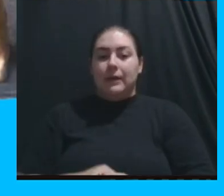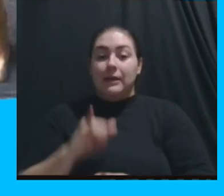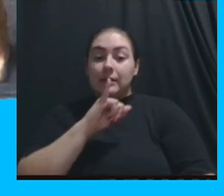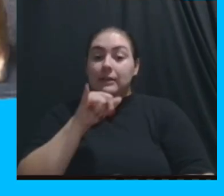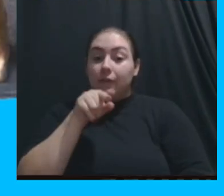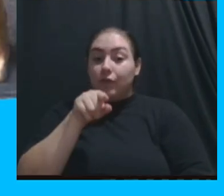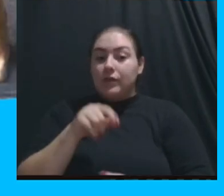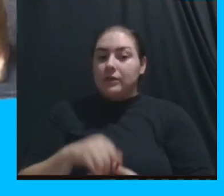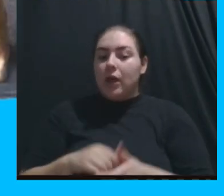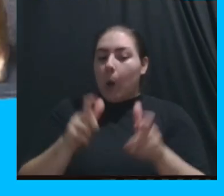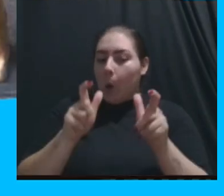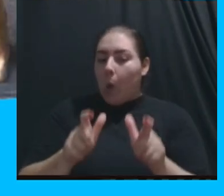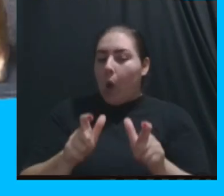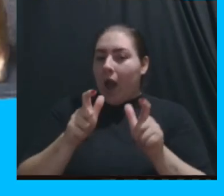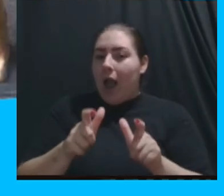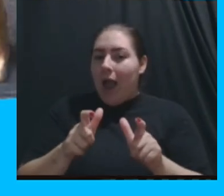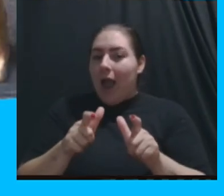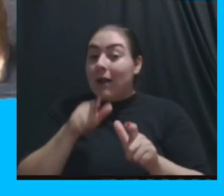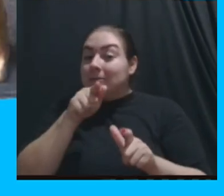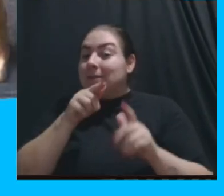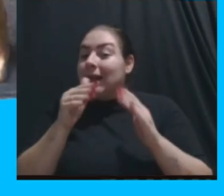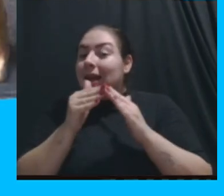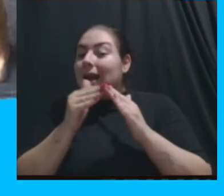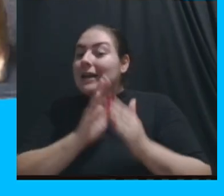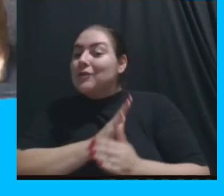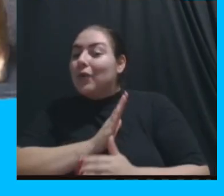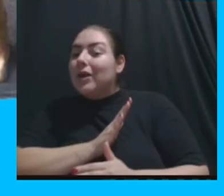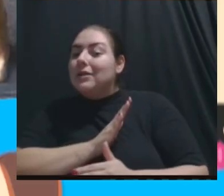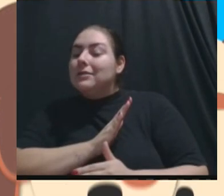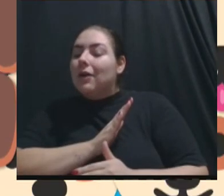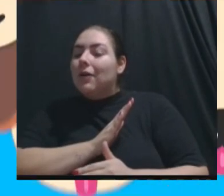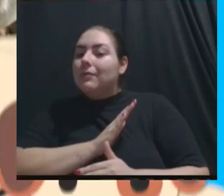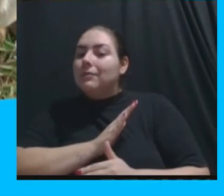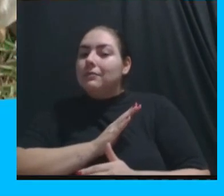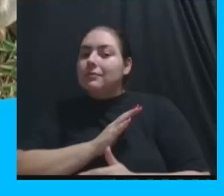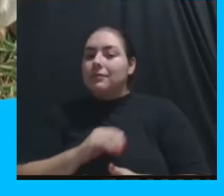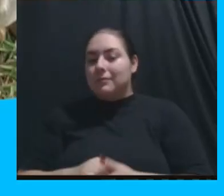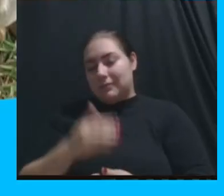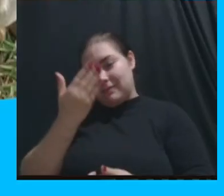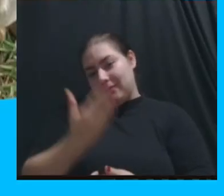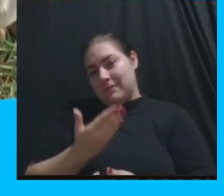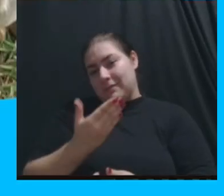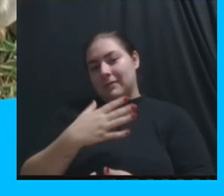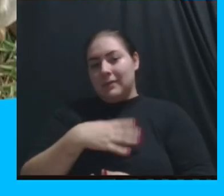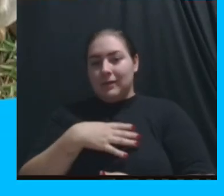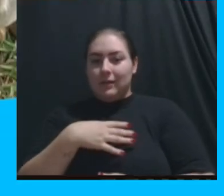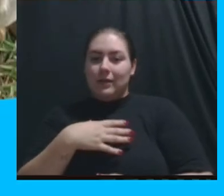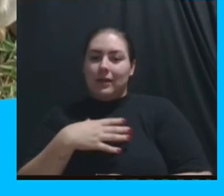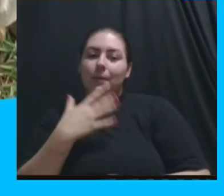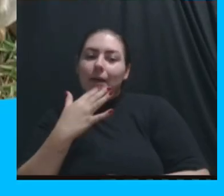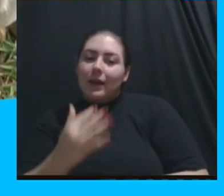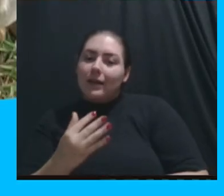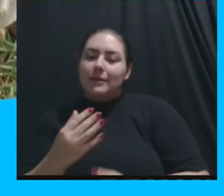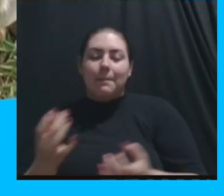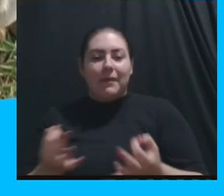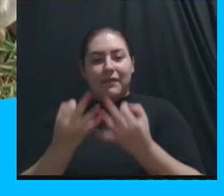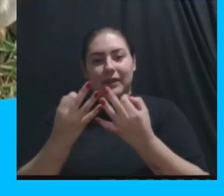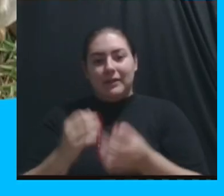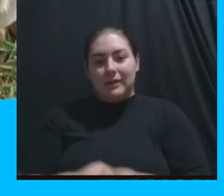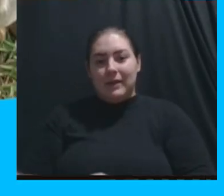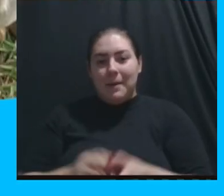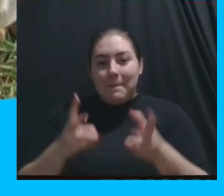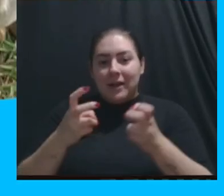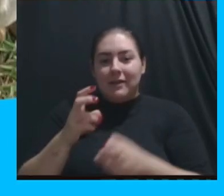seu coração, o Luke é o filhote perfeito. Olha só o biscoito,